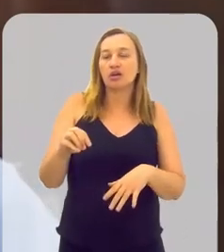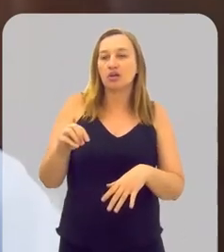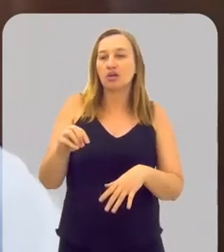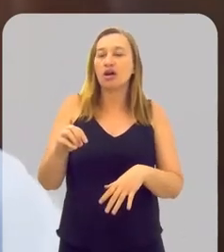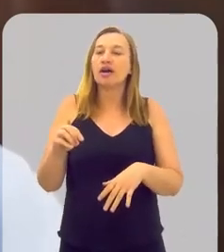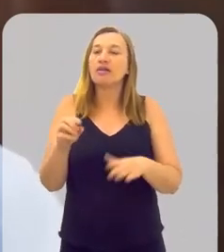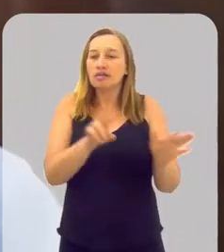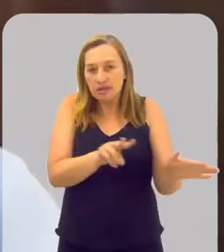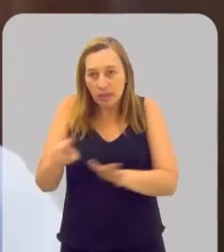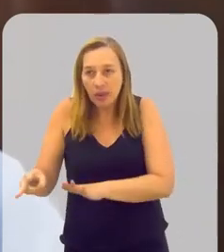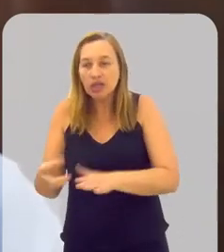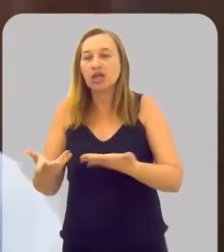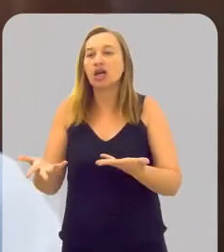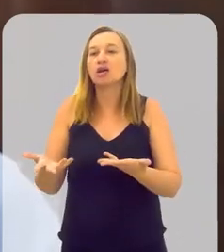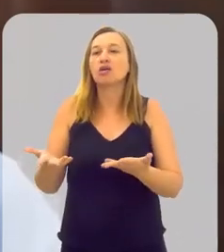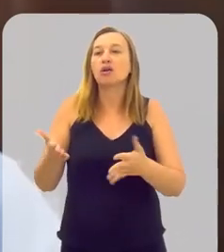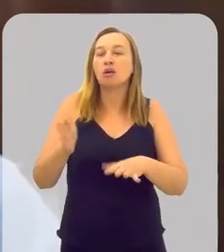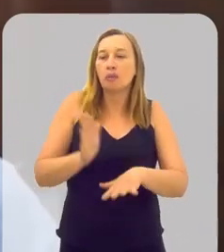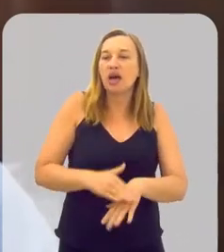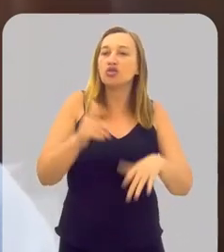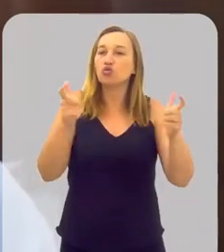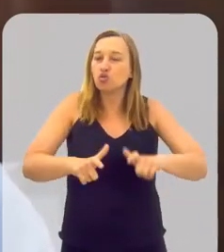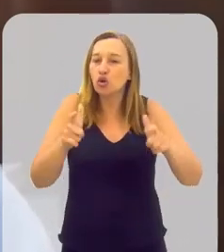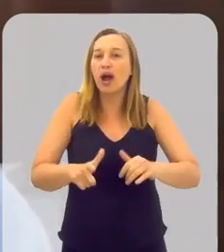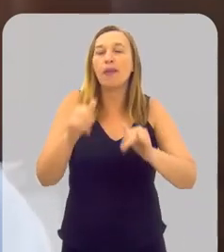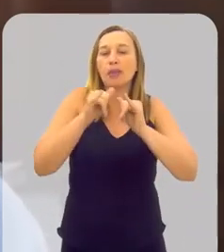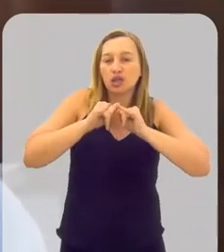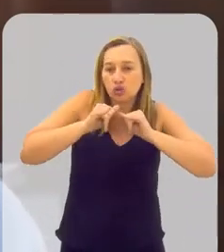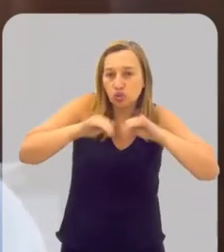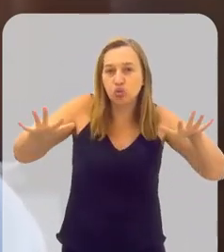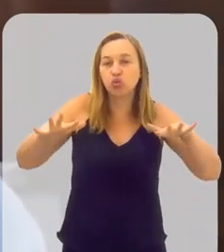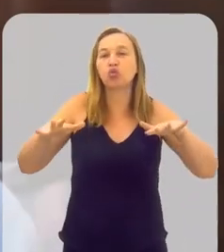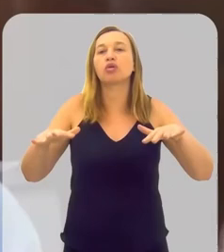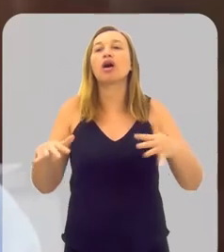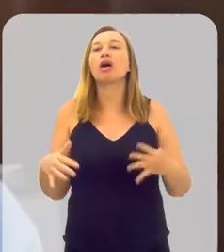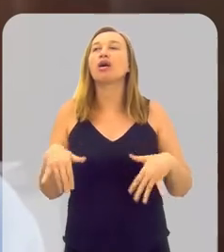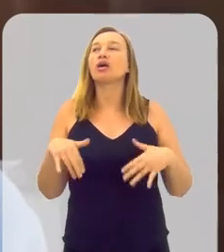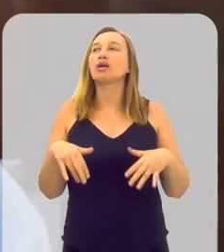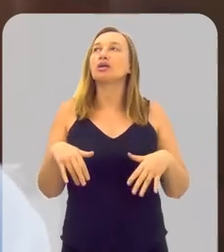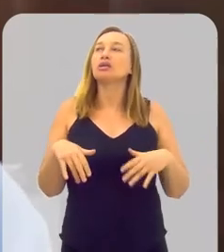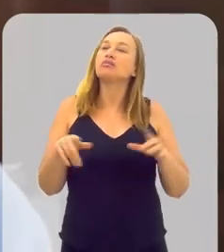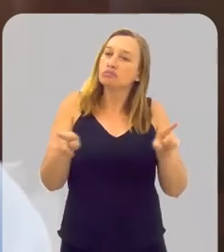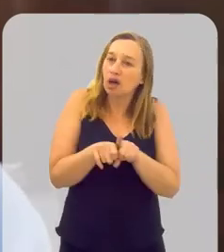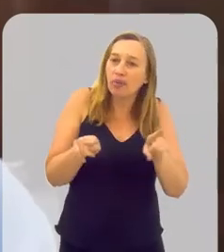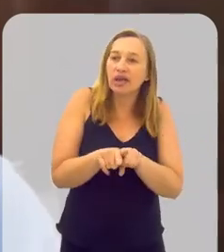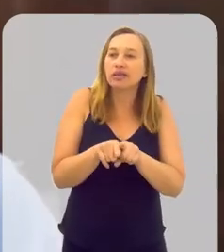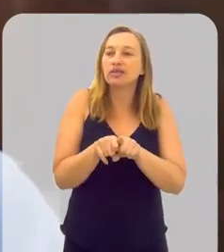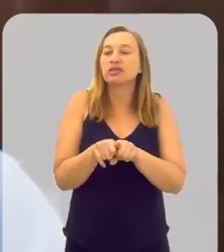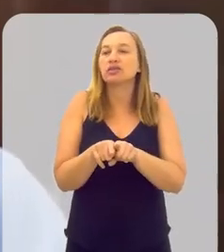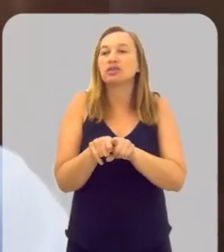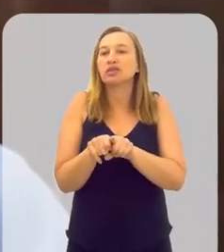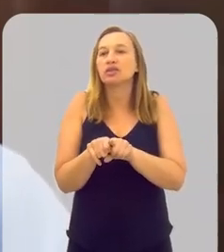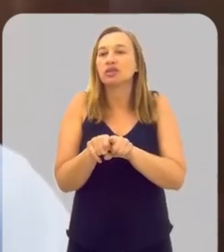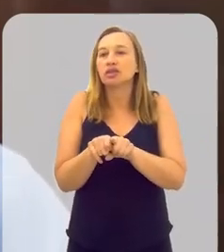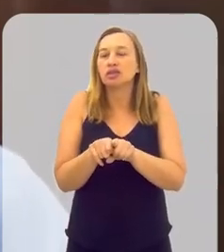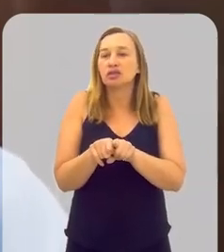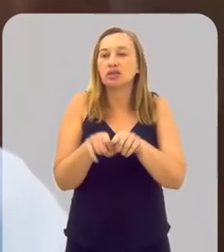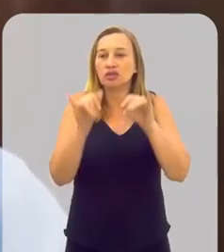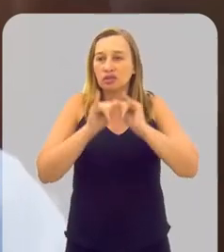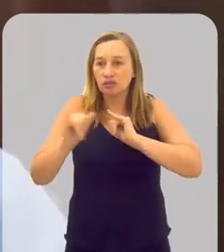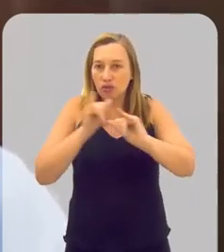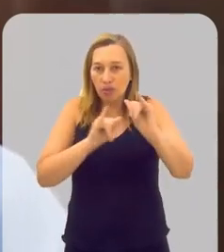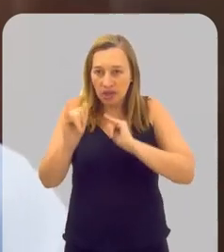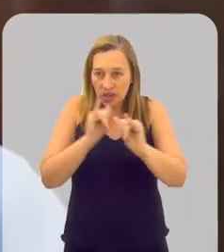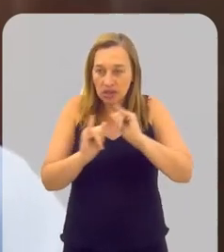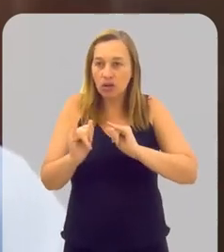isso. A gente vai estar na Rio Oil & Gas essa semana. Então, mais um local para a gente divulgar. E aí, a